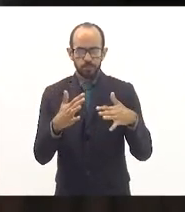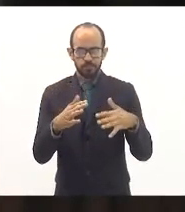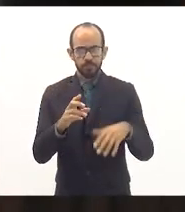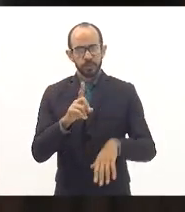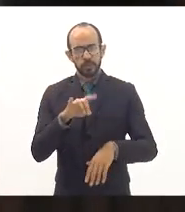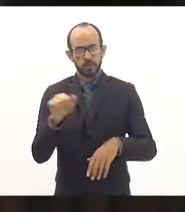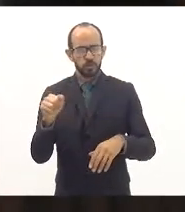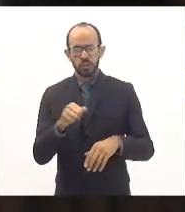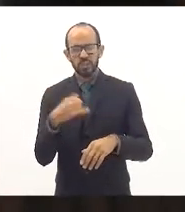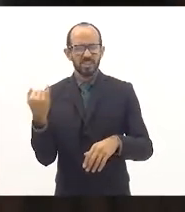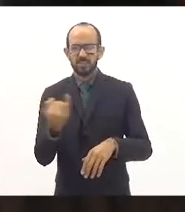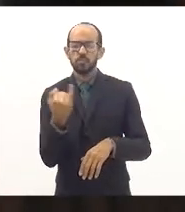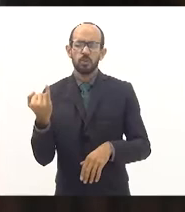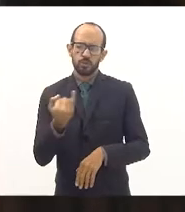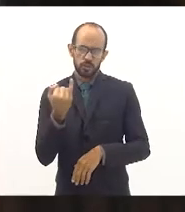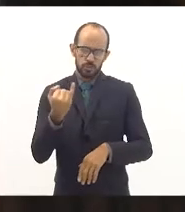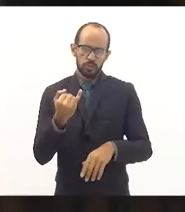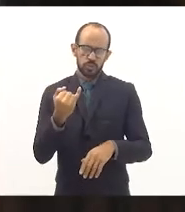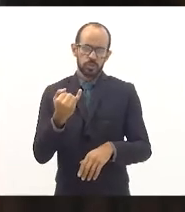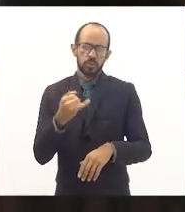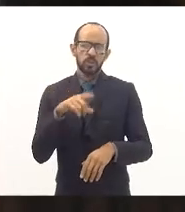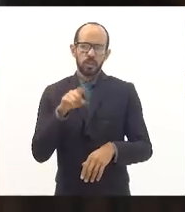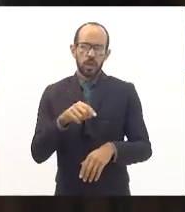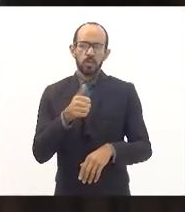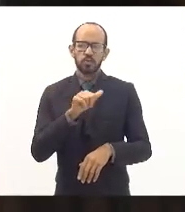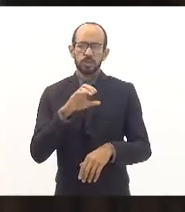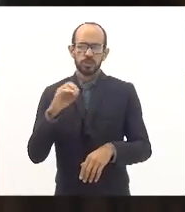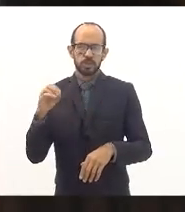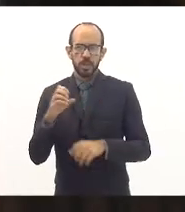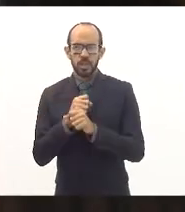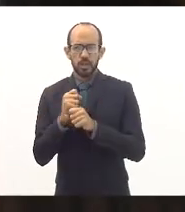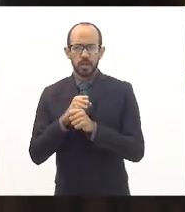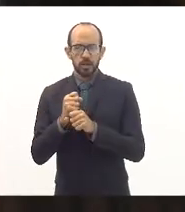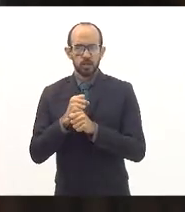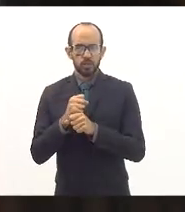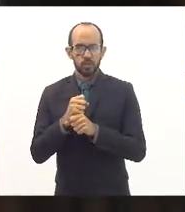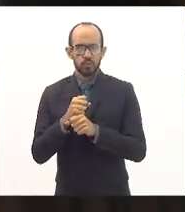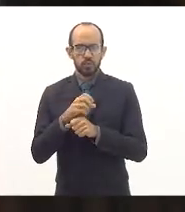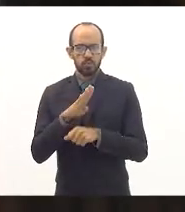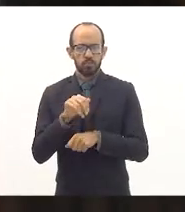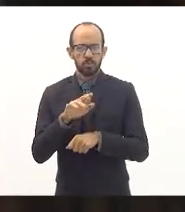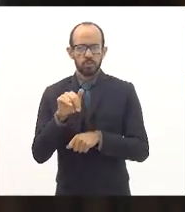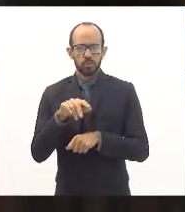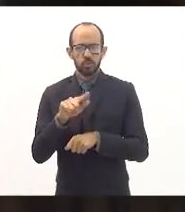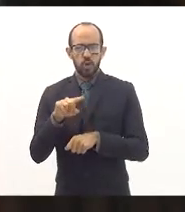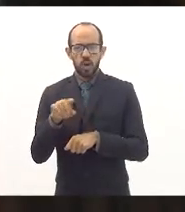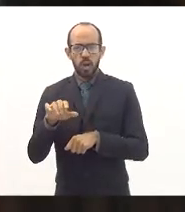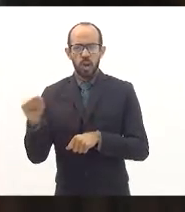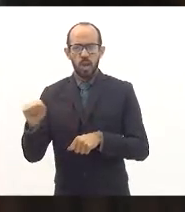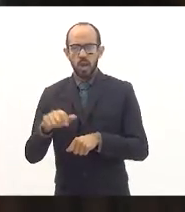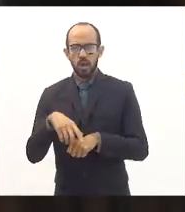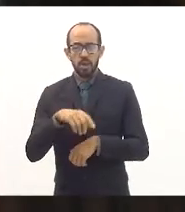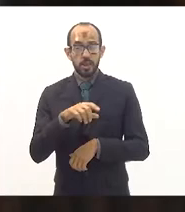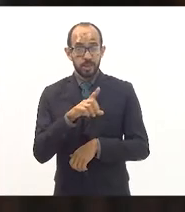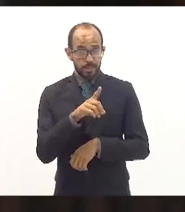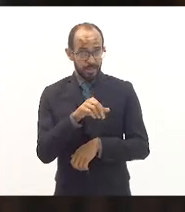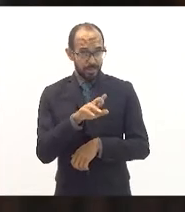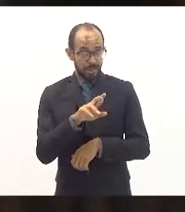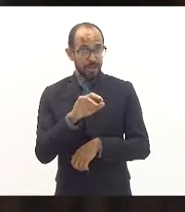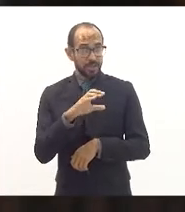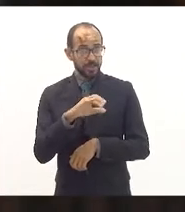muito importantes, como os 100 anos de nascimento de Leonel Brizola, Darcy Ribeiro, além